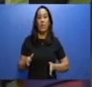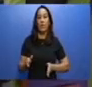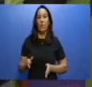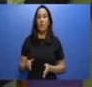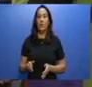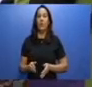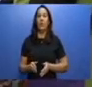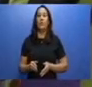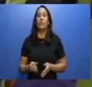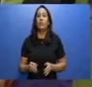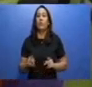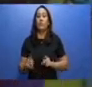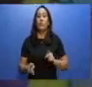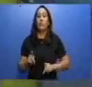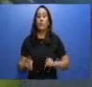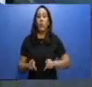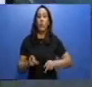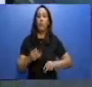lá.